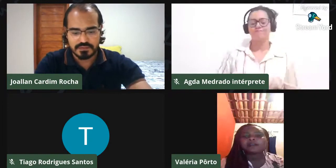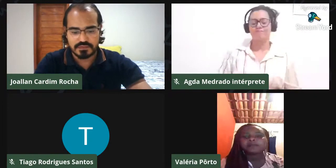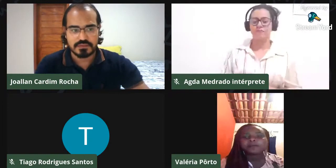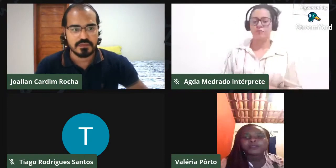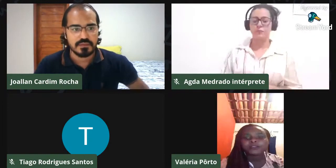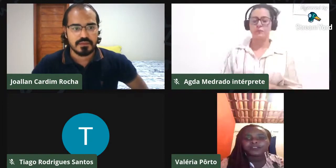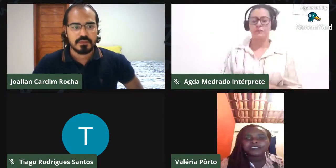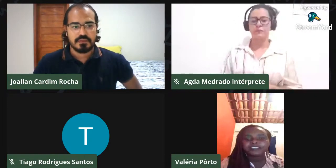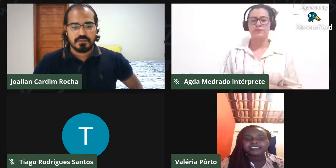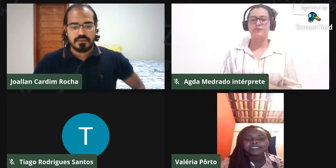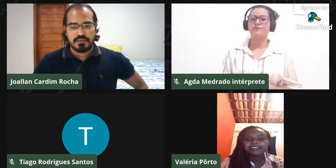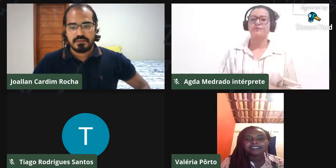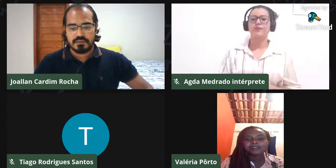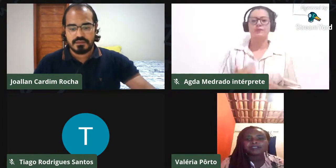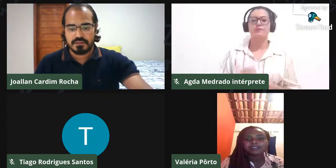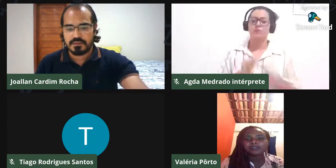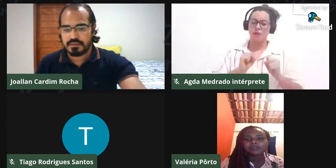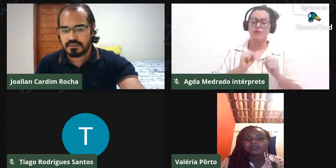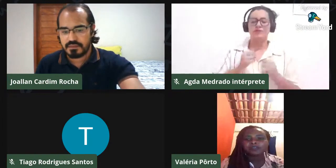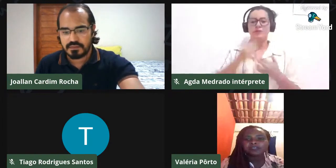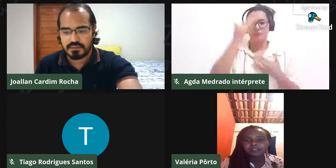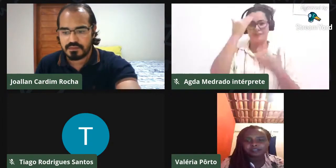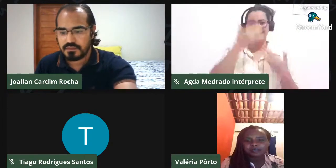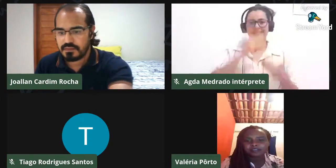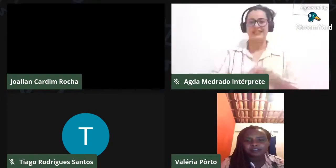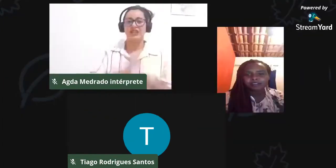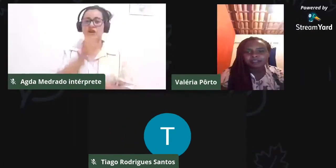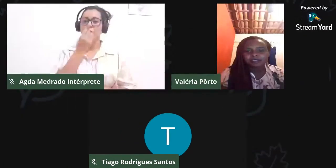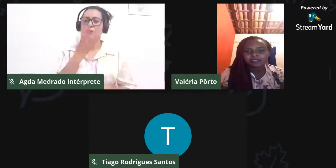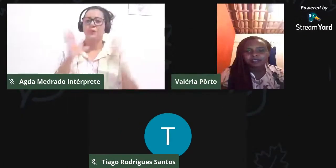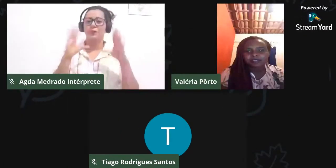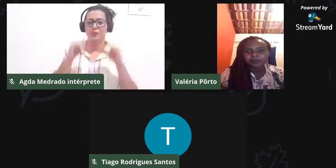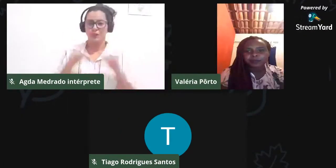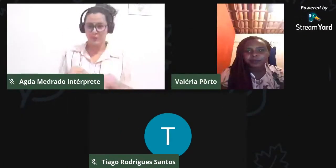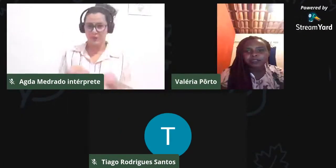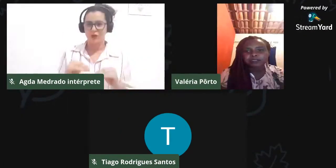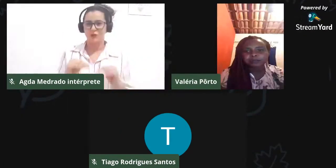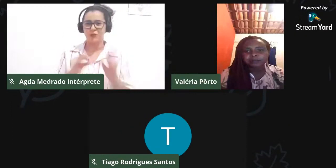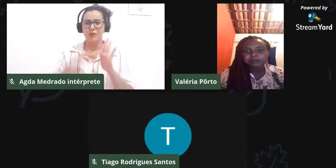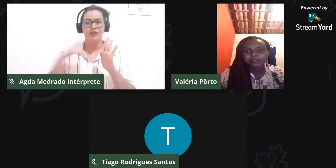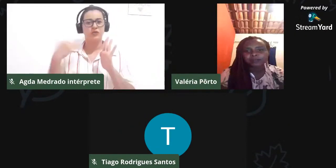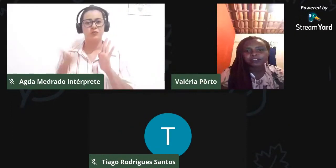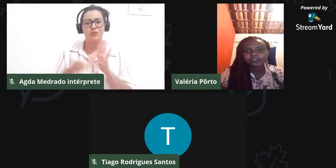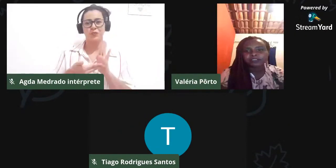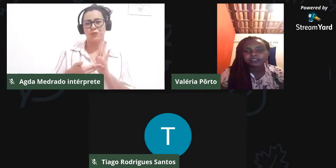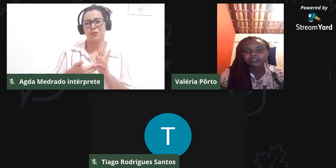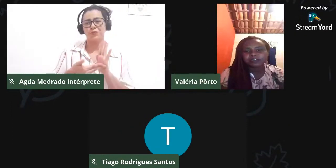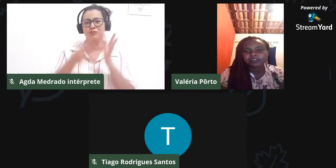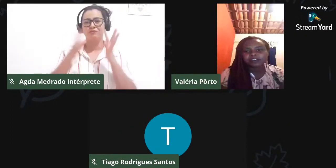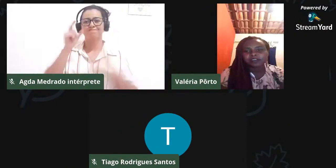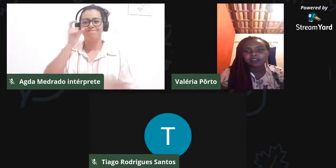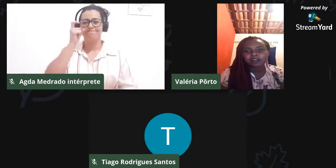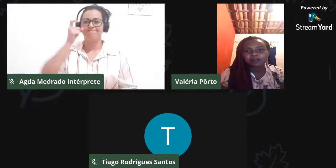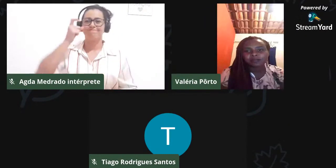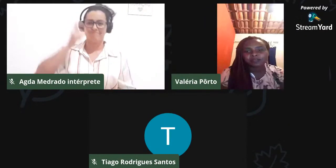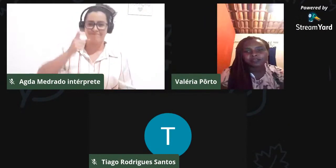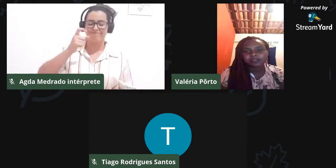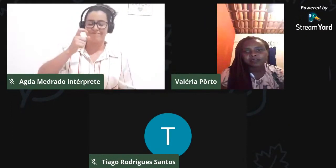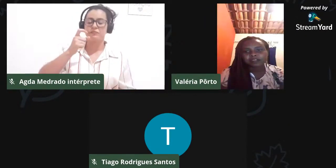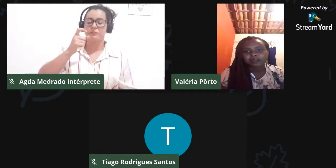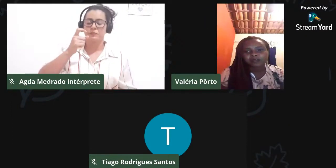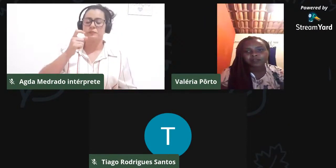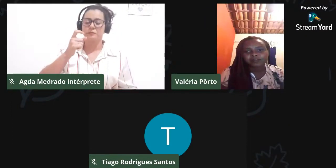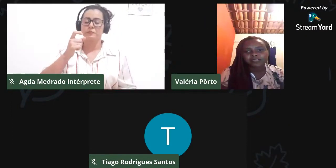Boa noite a todas e todos que nos acompanham. Boa noite aos